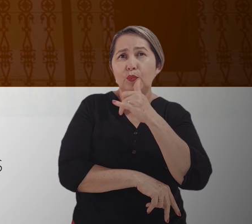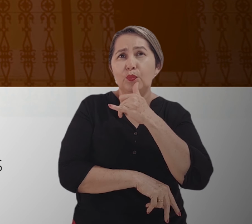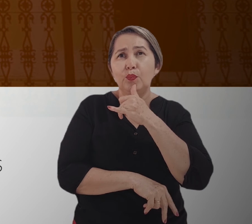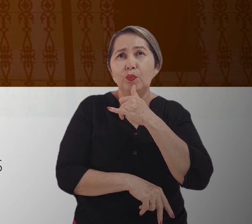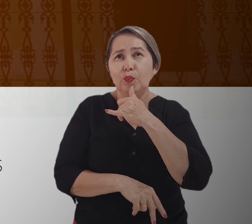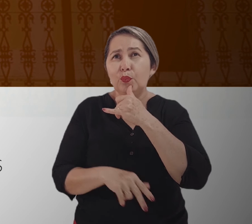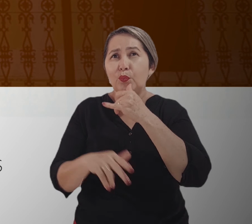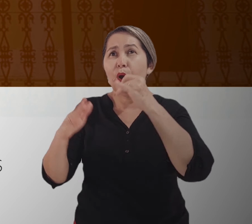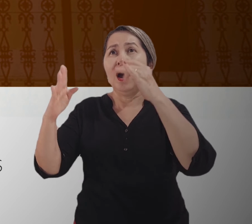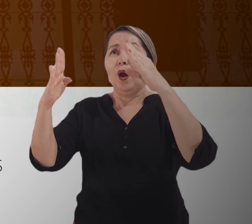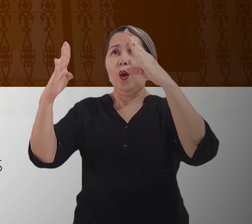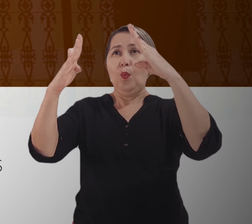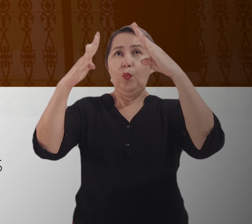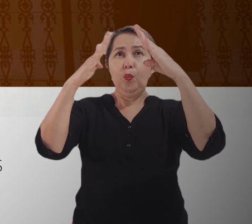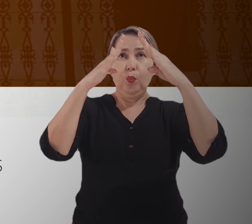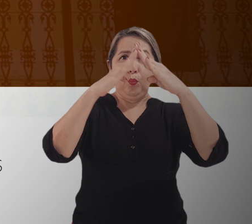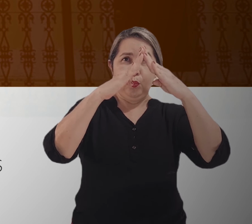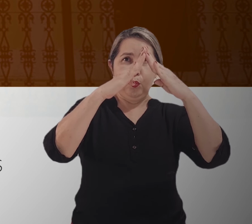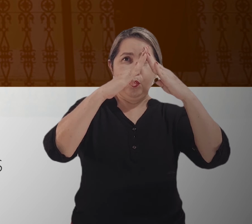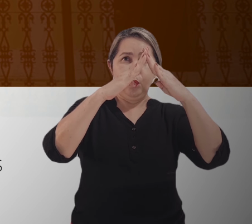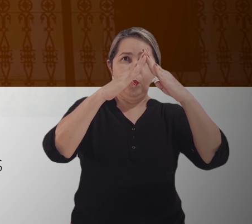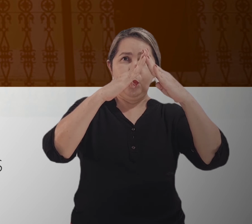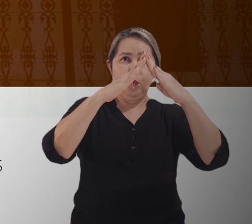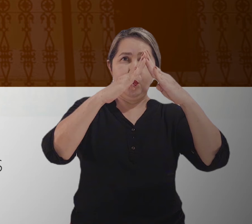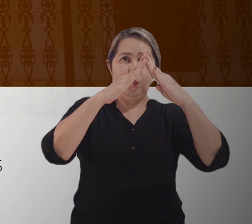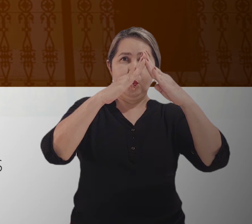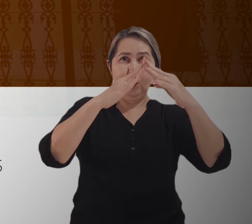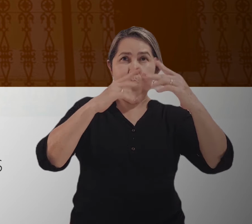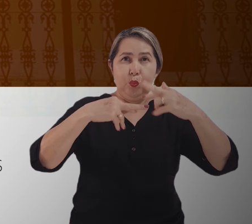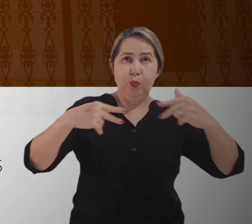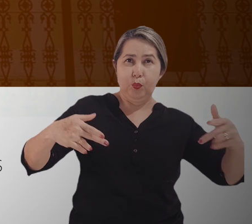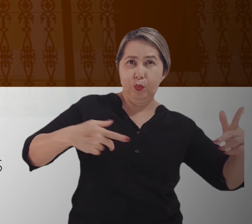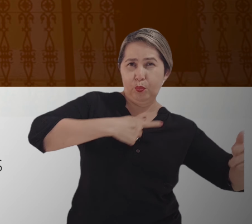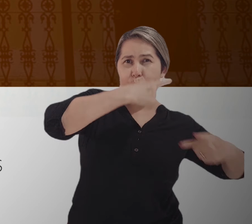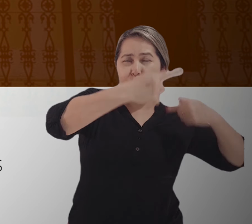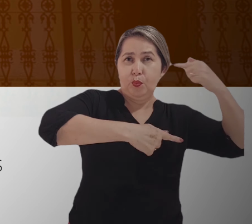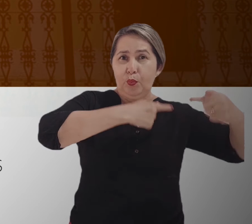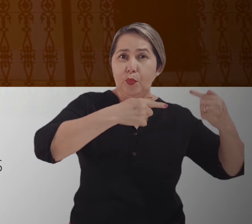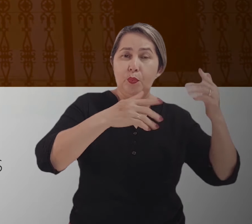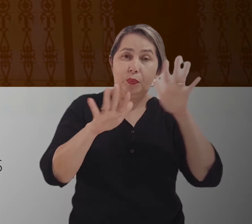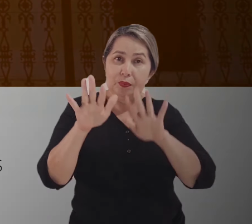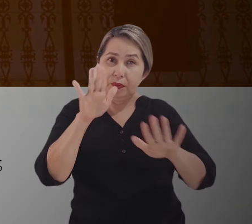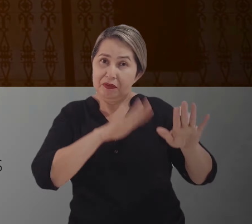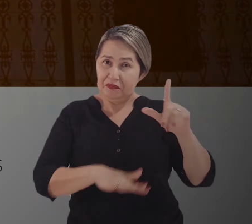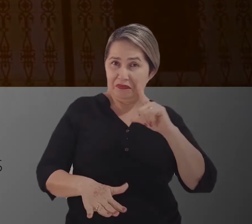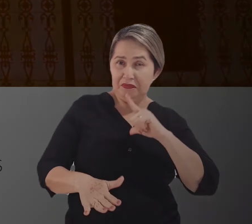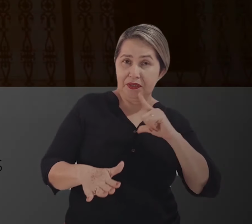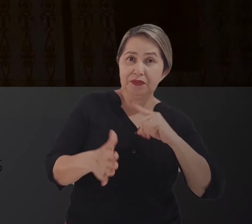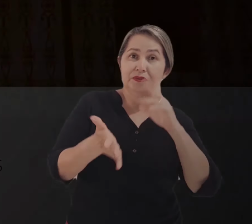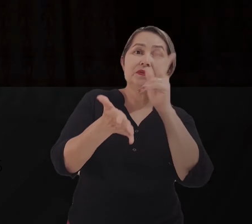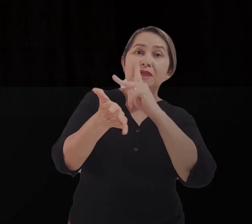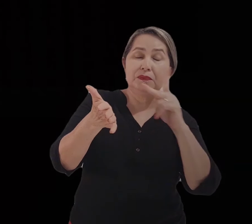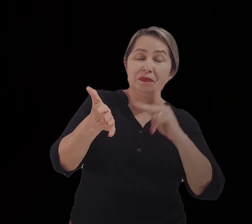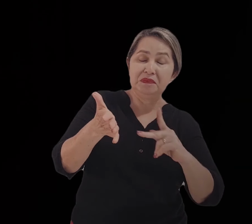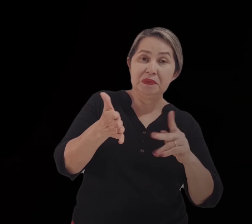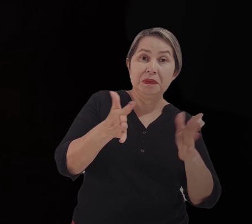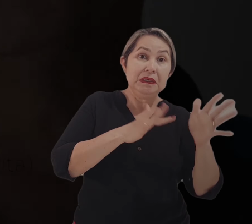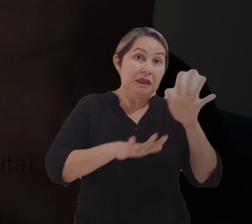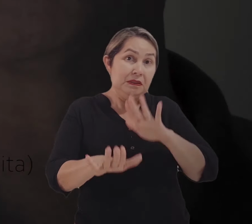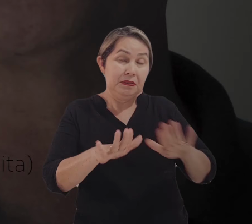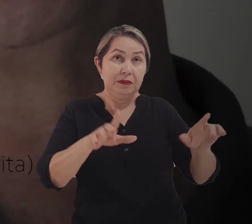seus casarões com seus legados. Talvez lhe reste um poema. Talvez um quadro,